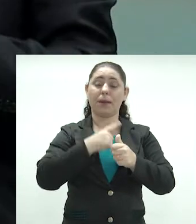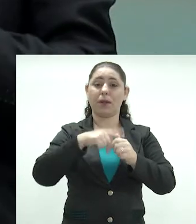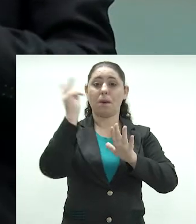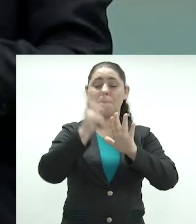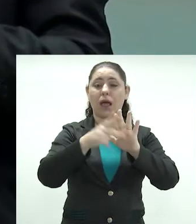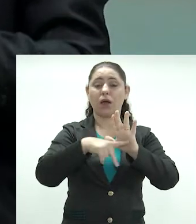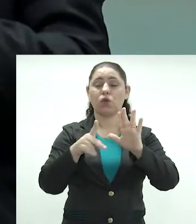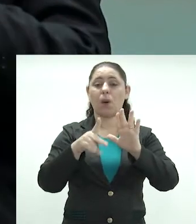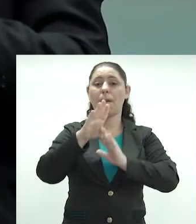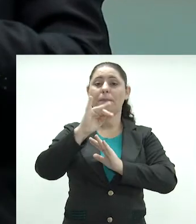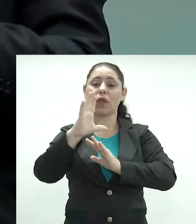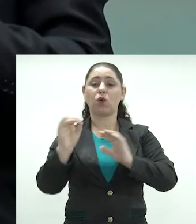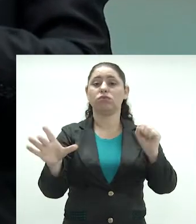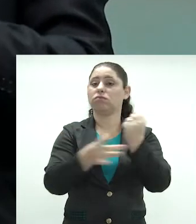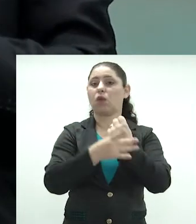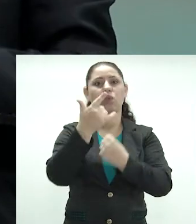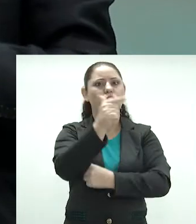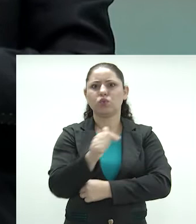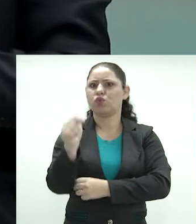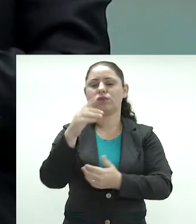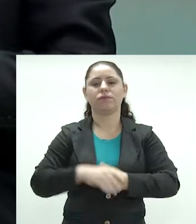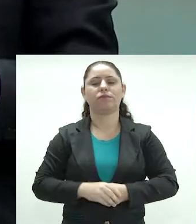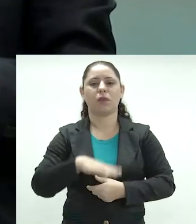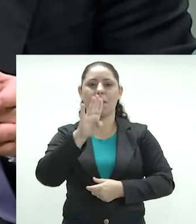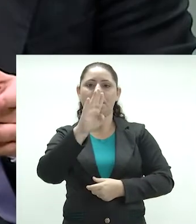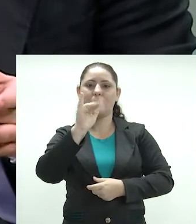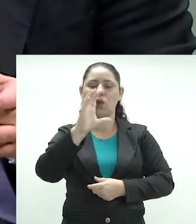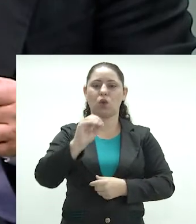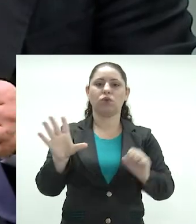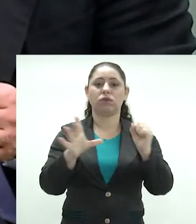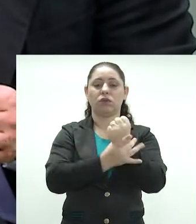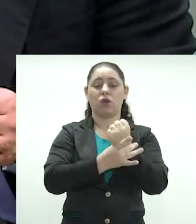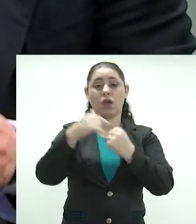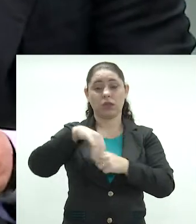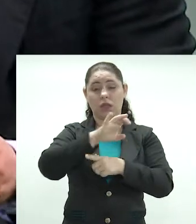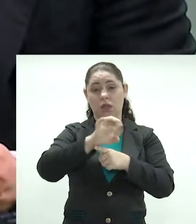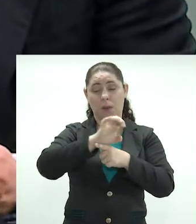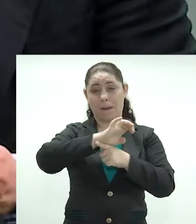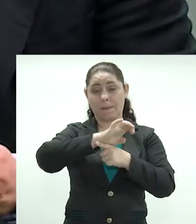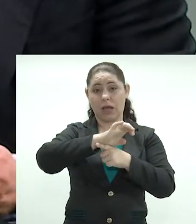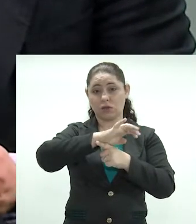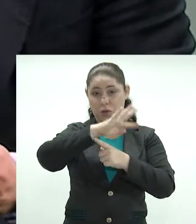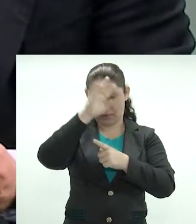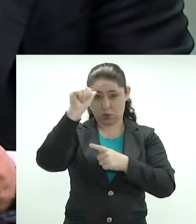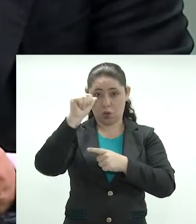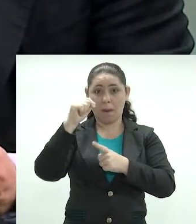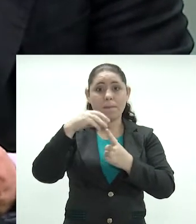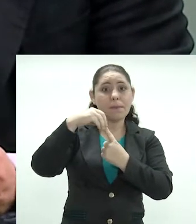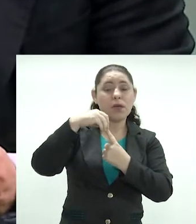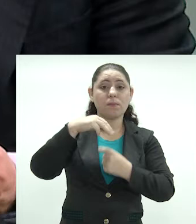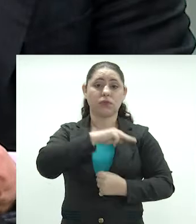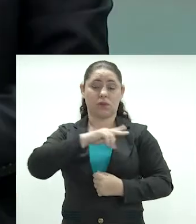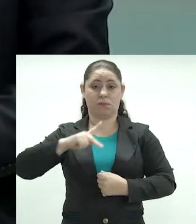nós fizemos o primeiro plano de biossegurança, que hoje todo mundo comenta, na época não tinha. O primeiro biossegurança foi o Ministério Público do Mato Grosso do Brasil.